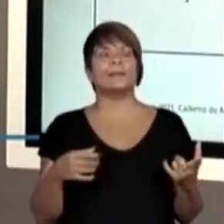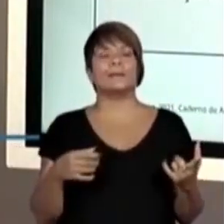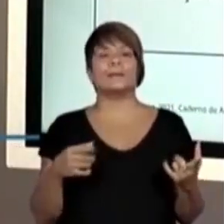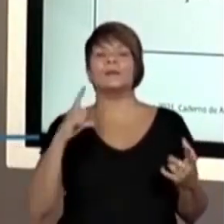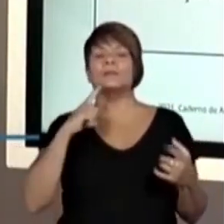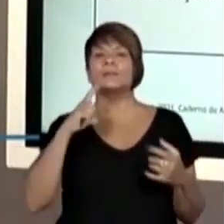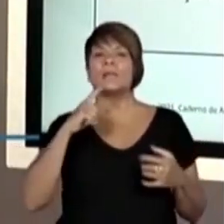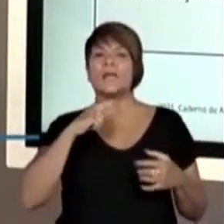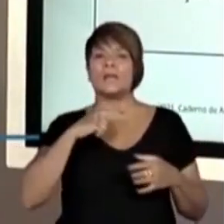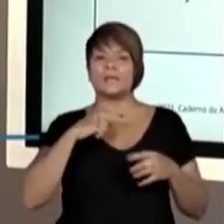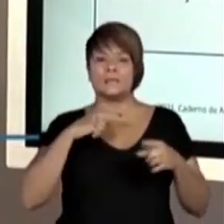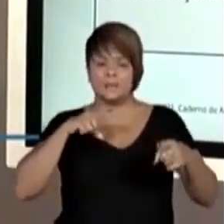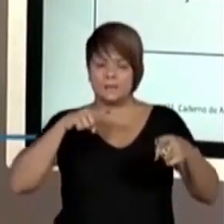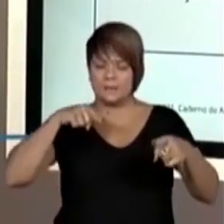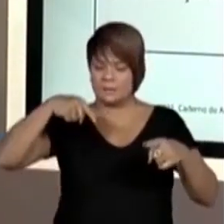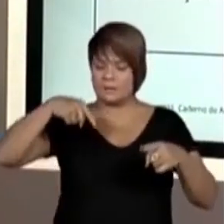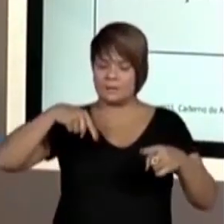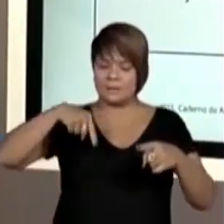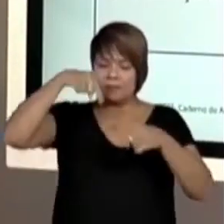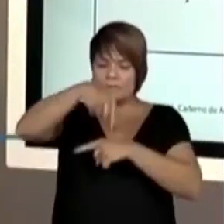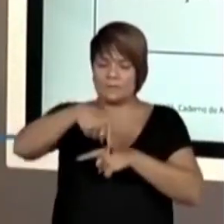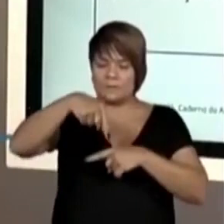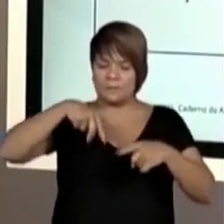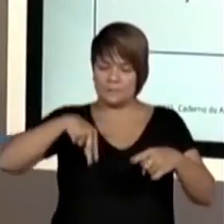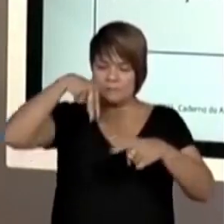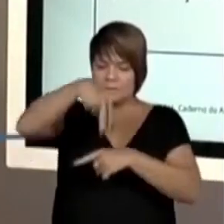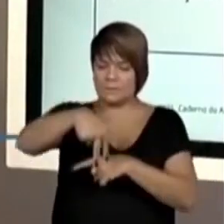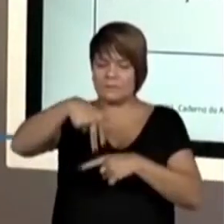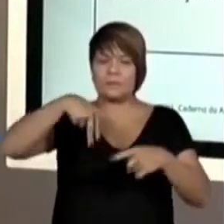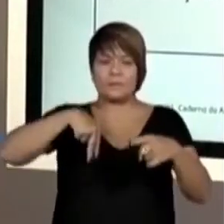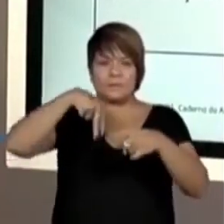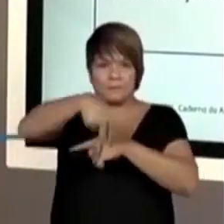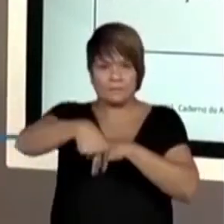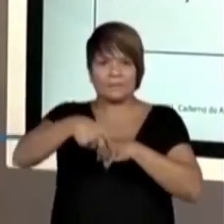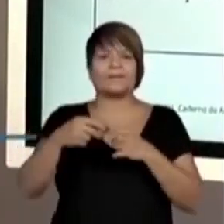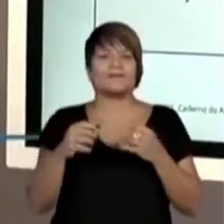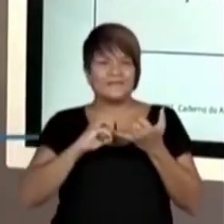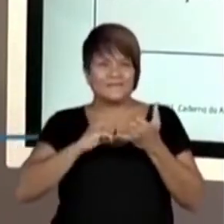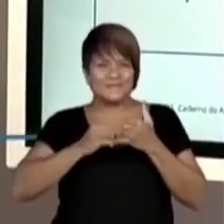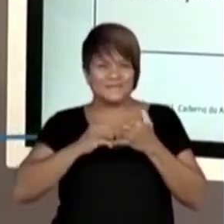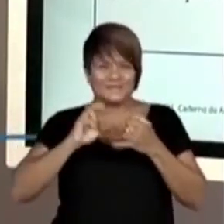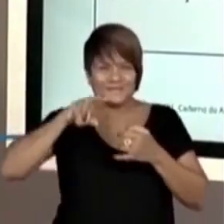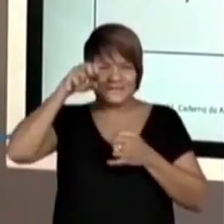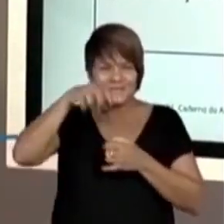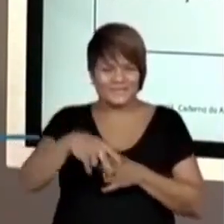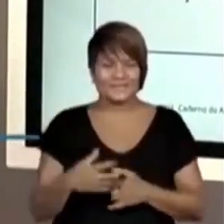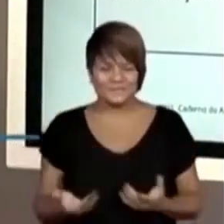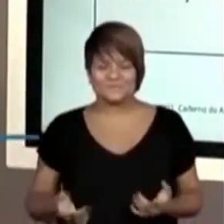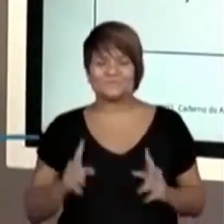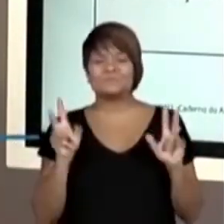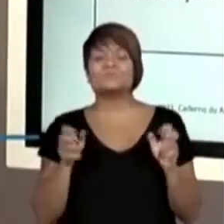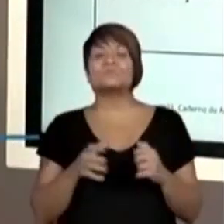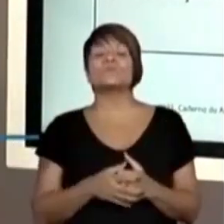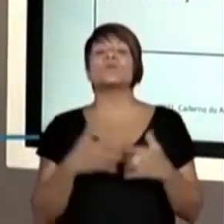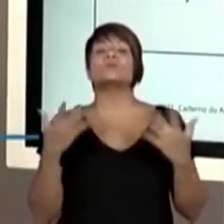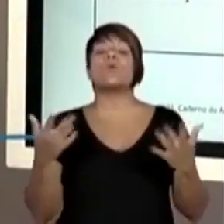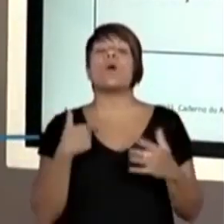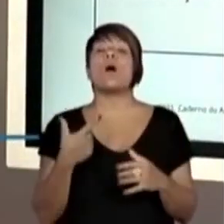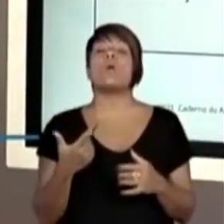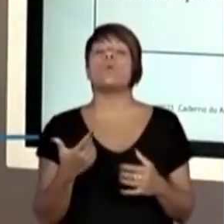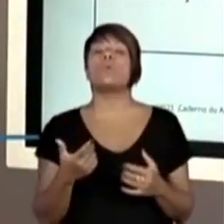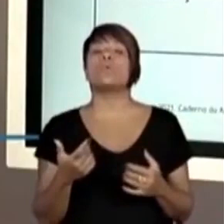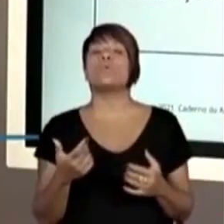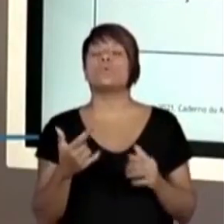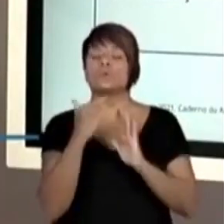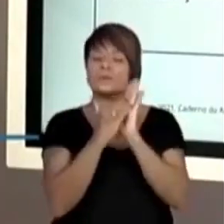nosso reloginho. Quais as partes de um texto que traz instruções que não podem faltar, hein, pessoal? Fala aí para a professora de